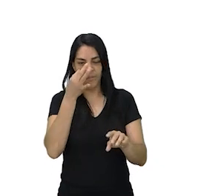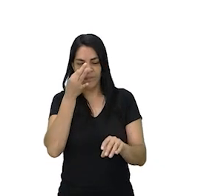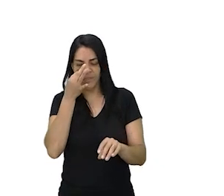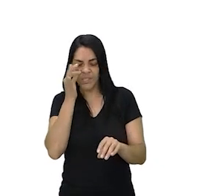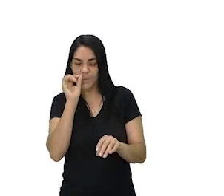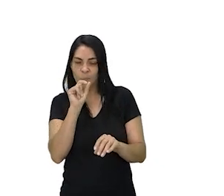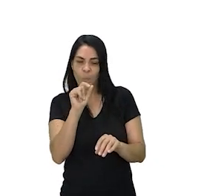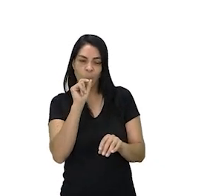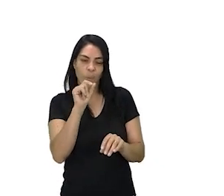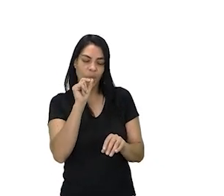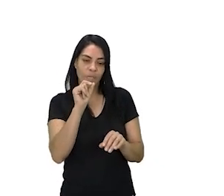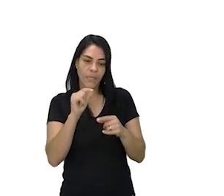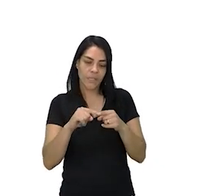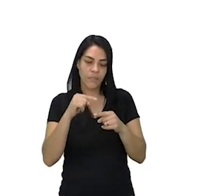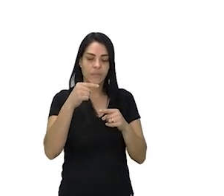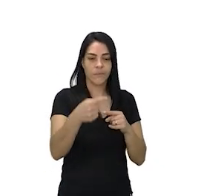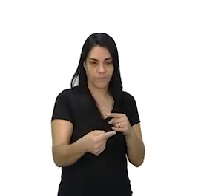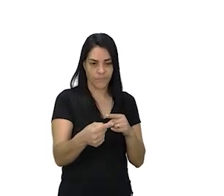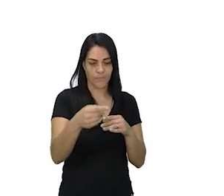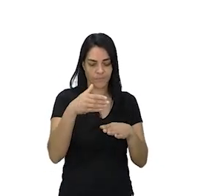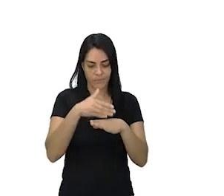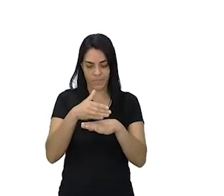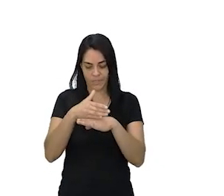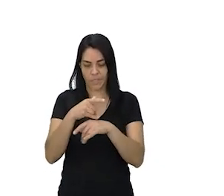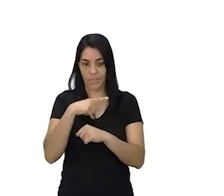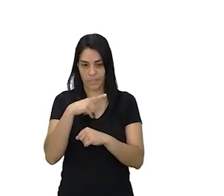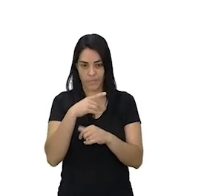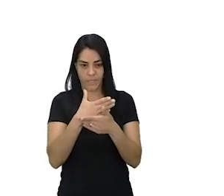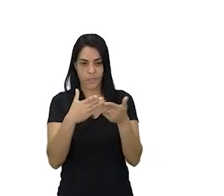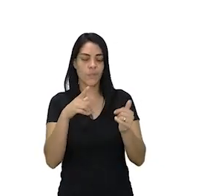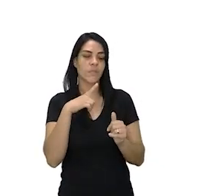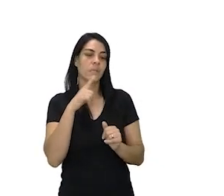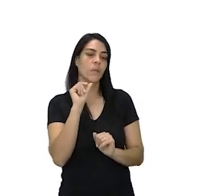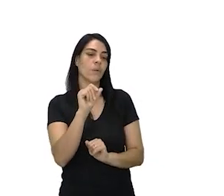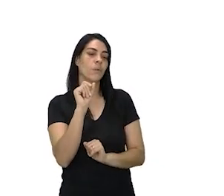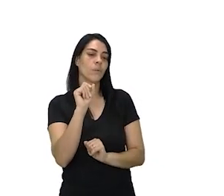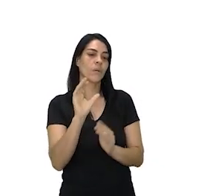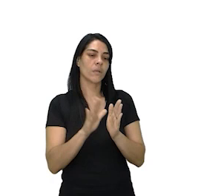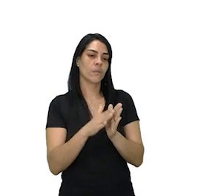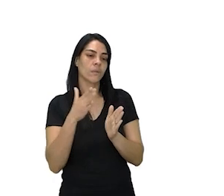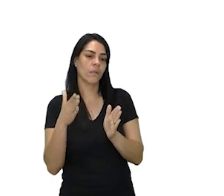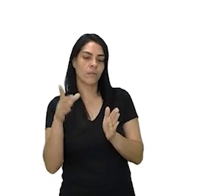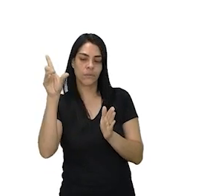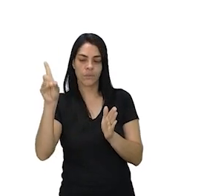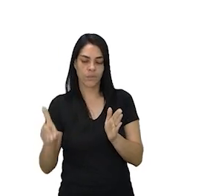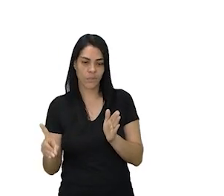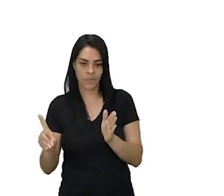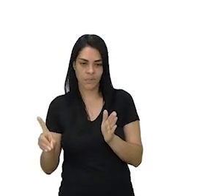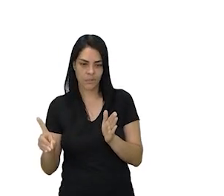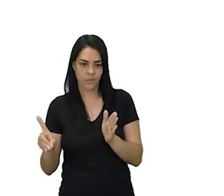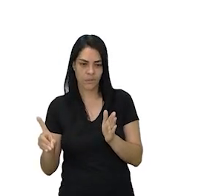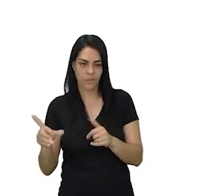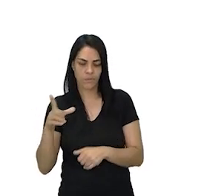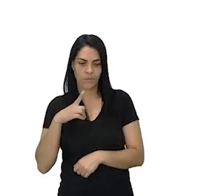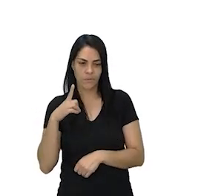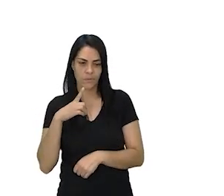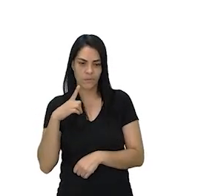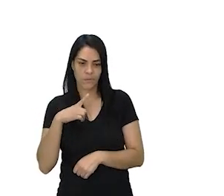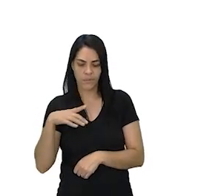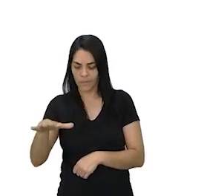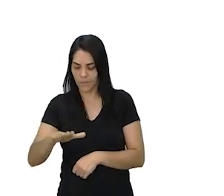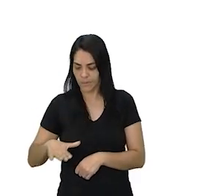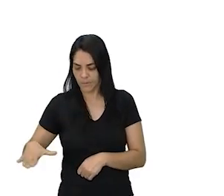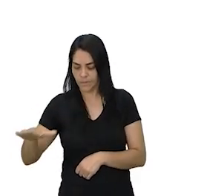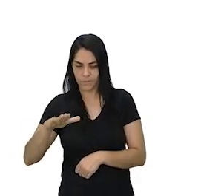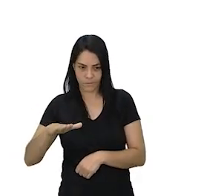a partir desse lugar de entrada aqui, eu tenho, do meu lado direito, eu tenho um espaço